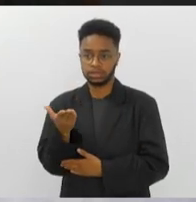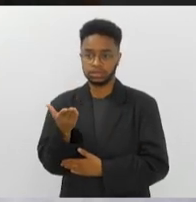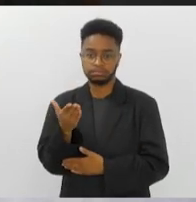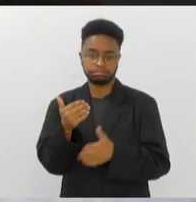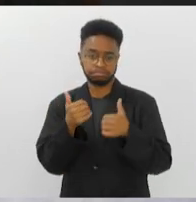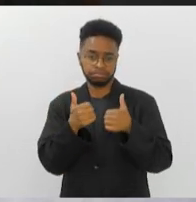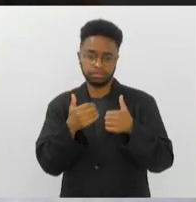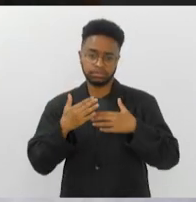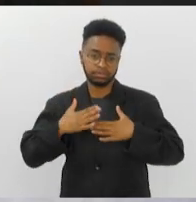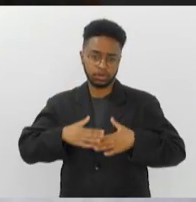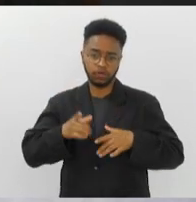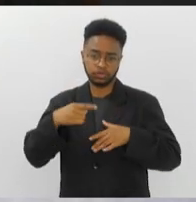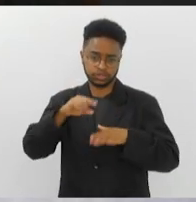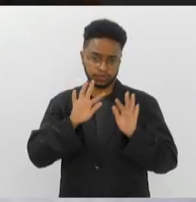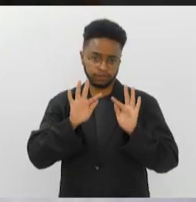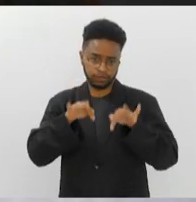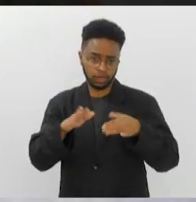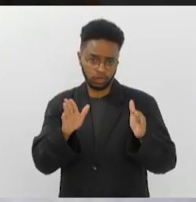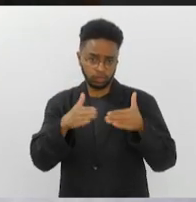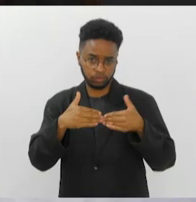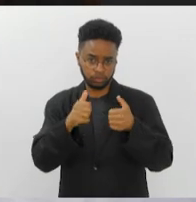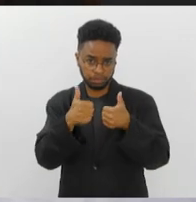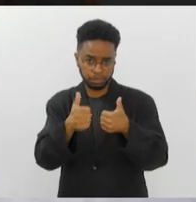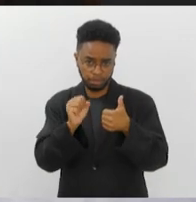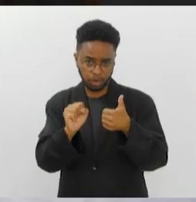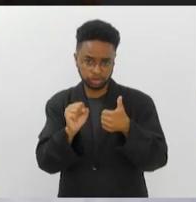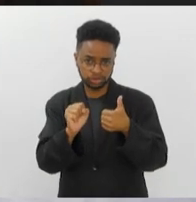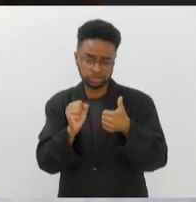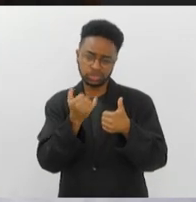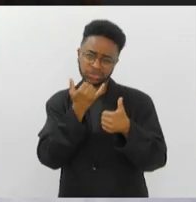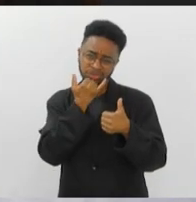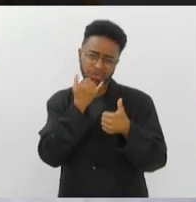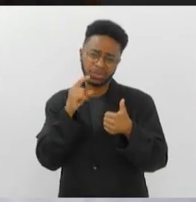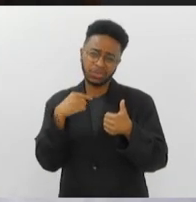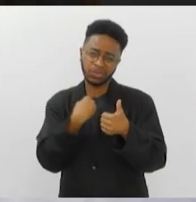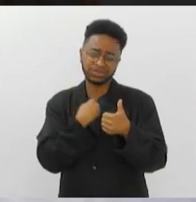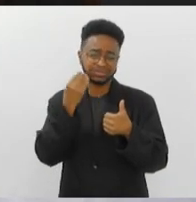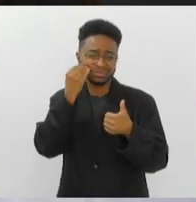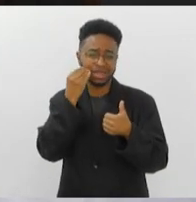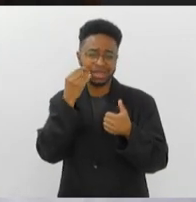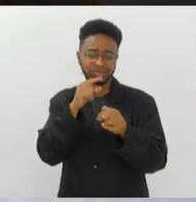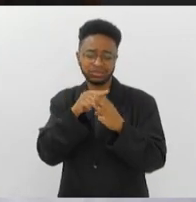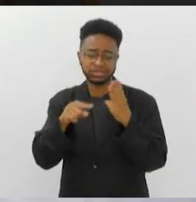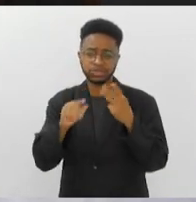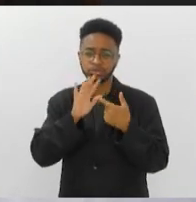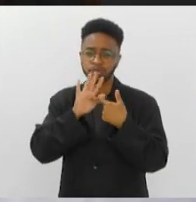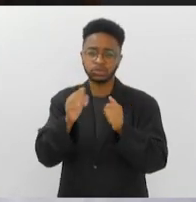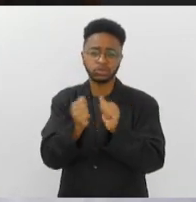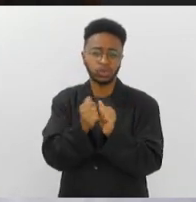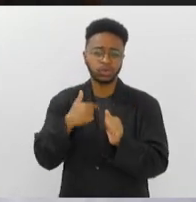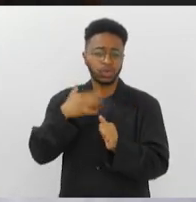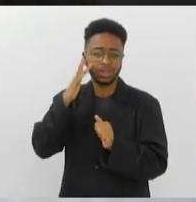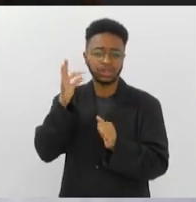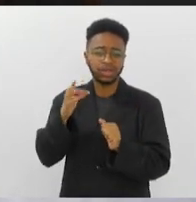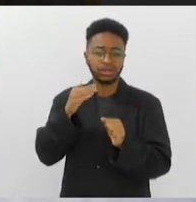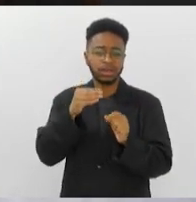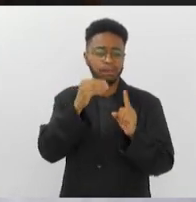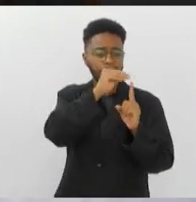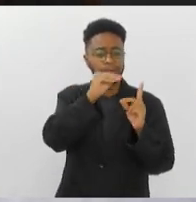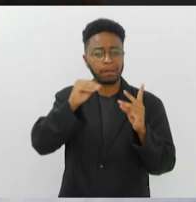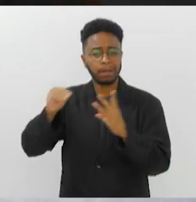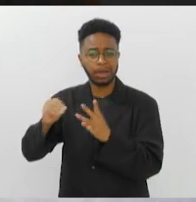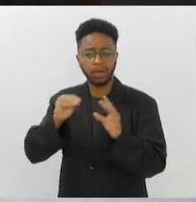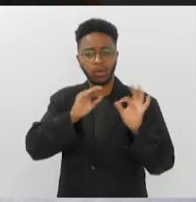tranquilidade, que vocês fecham um evento para a gente, pode ser? Desculpa, a gente ia apresentar os três blocos juntos, eu não tinha entendido, eu coloquei um no início, outro para